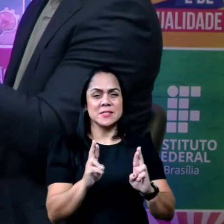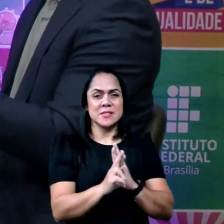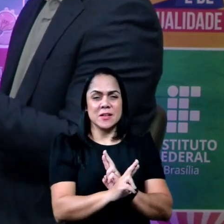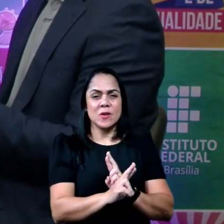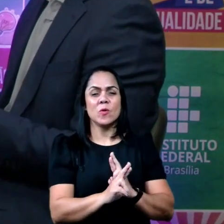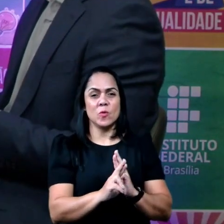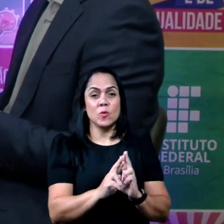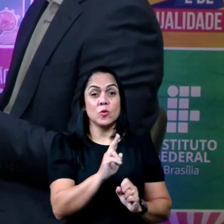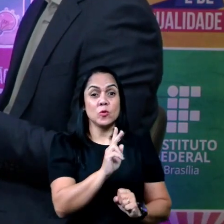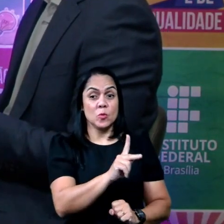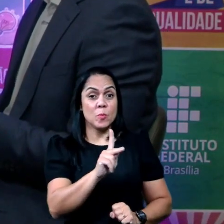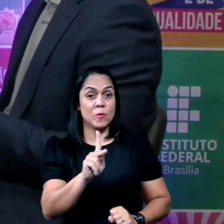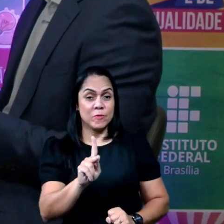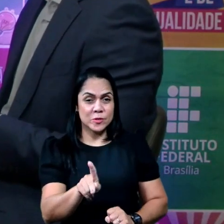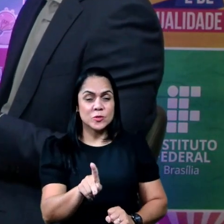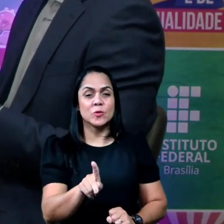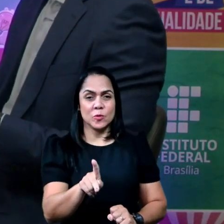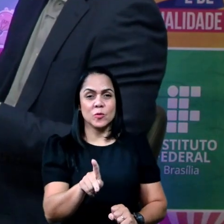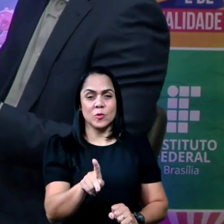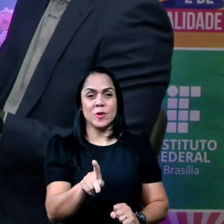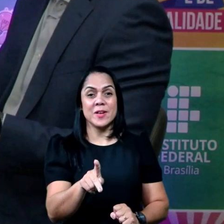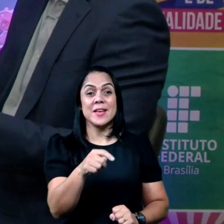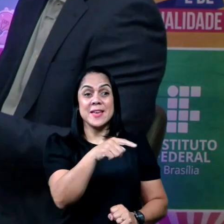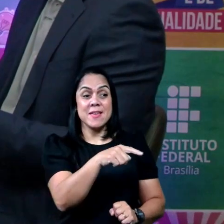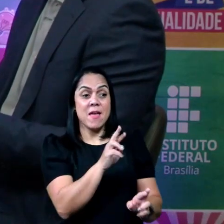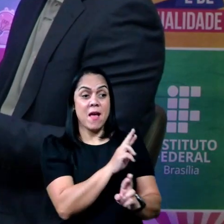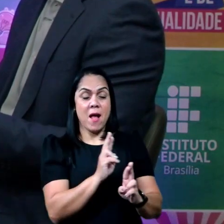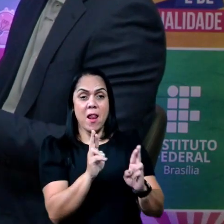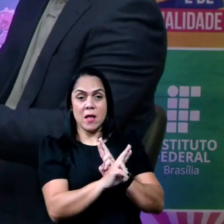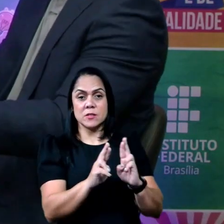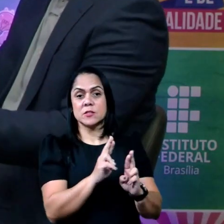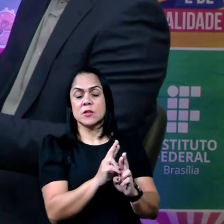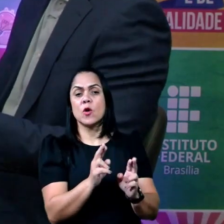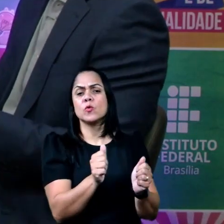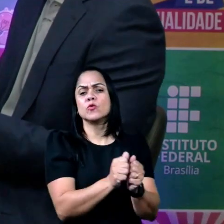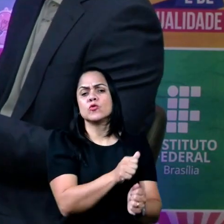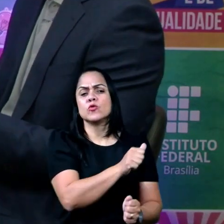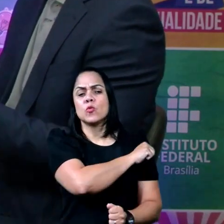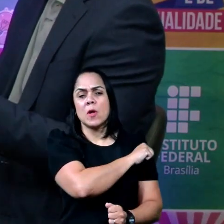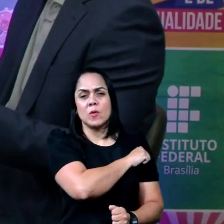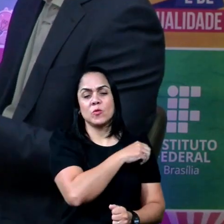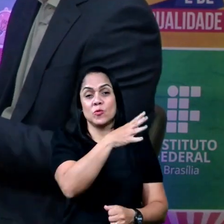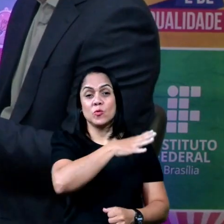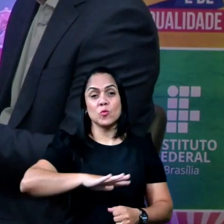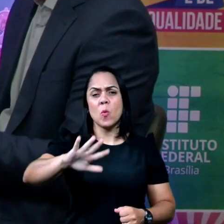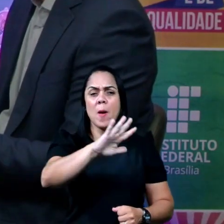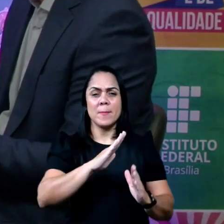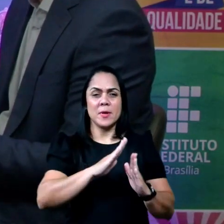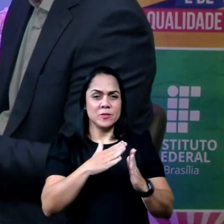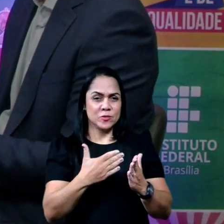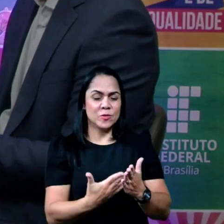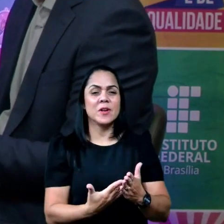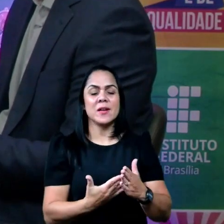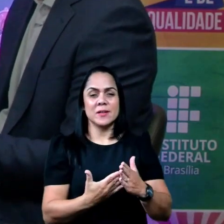as atribuições do cargo do professor e a relação dele com os alunos e o ambiente escolar, que é o ambiente de uma autarquia